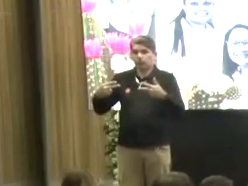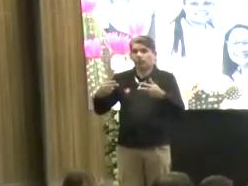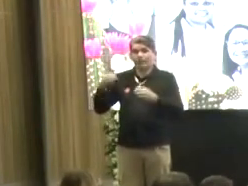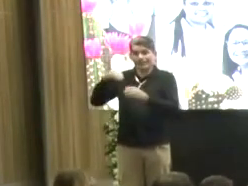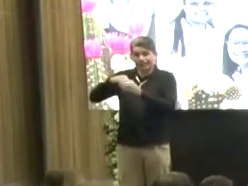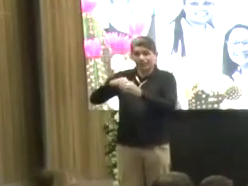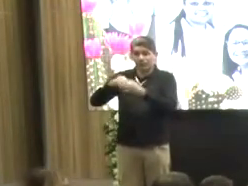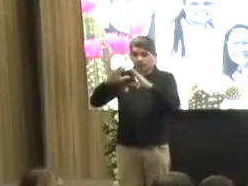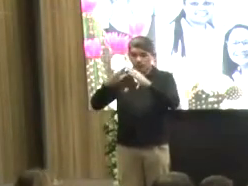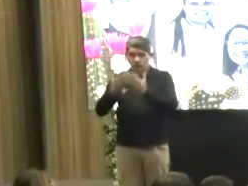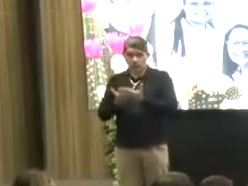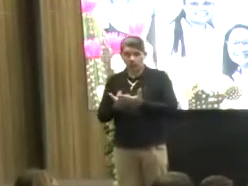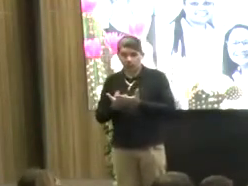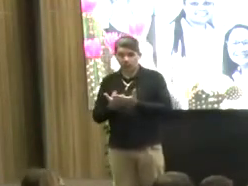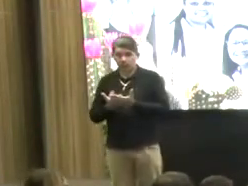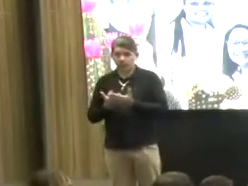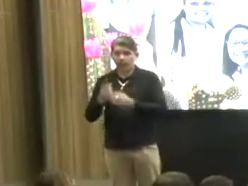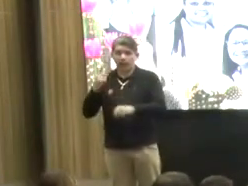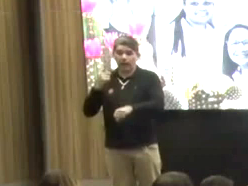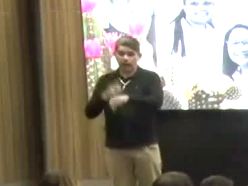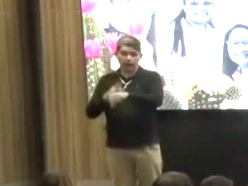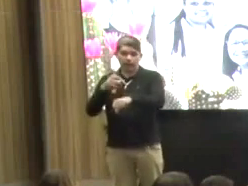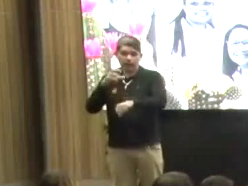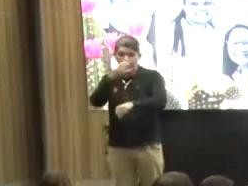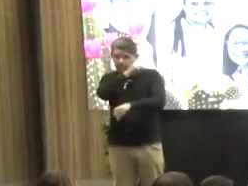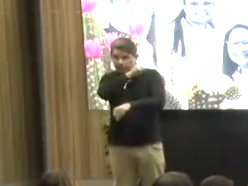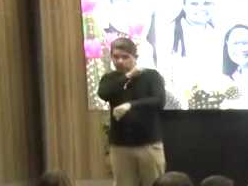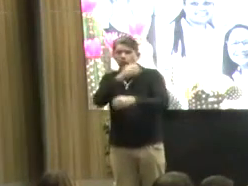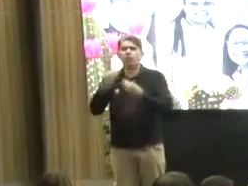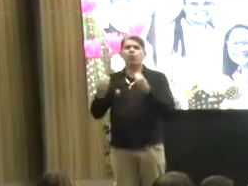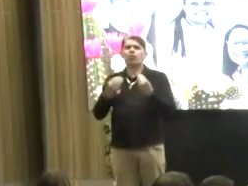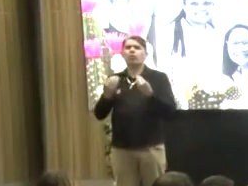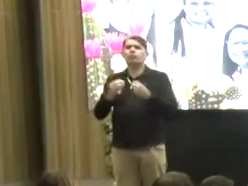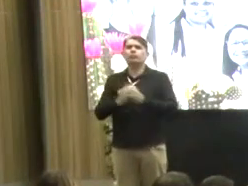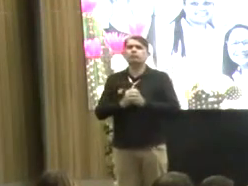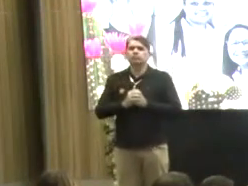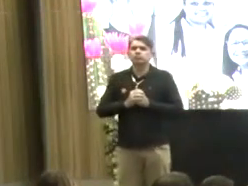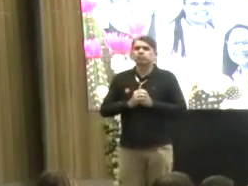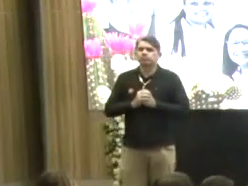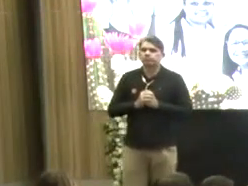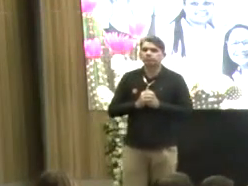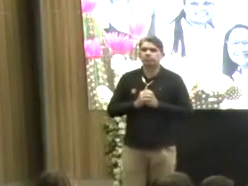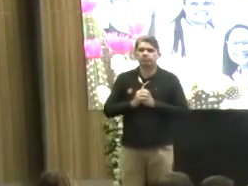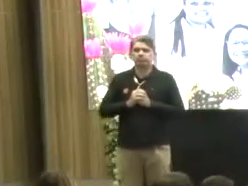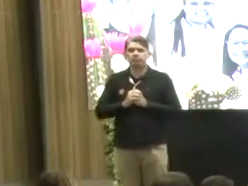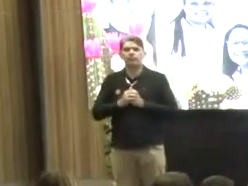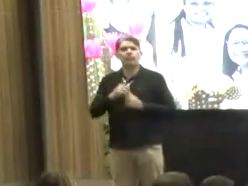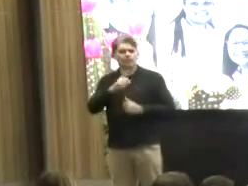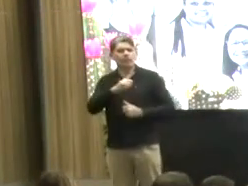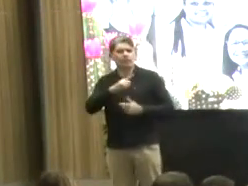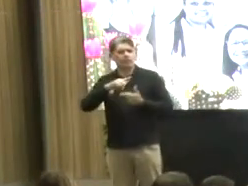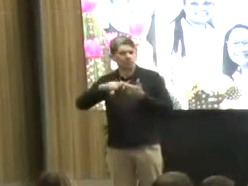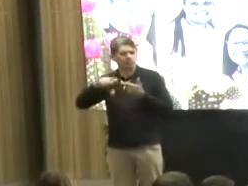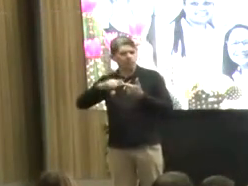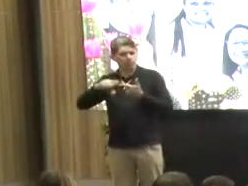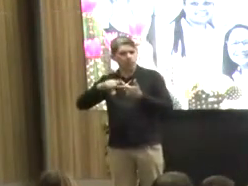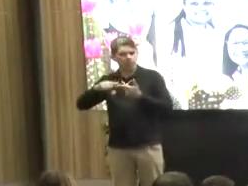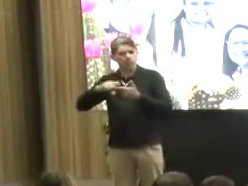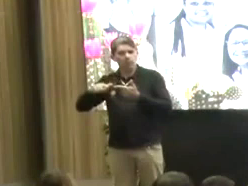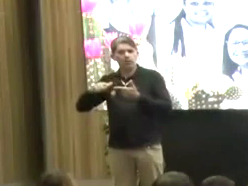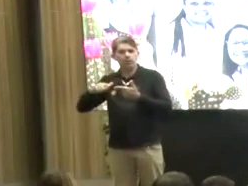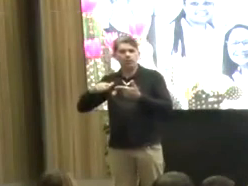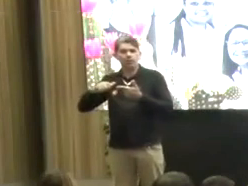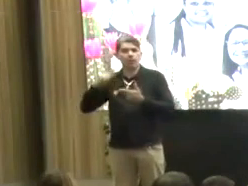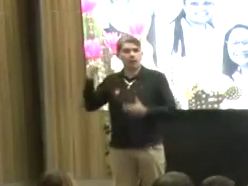Então, eu fiquei pensando que a gente tem um problema muito sério. A